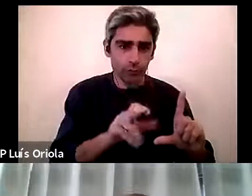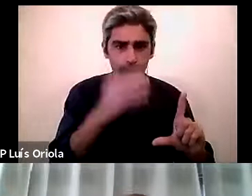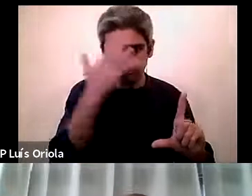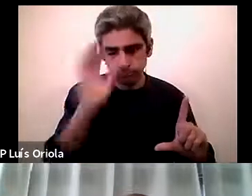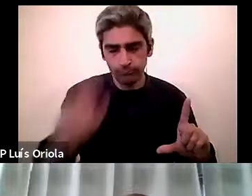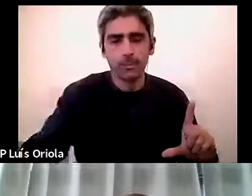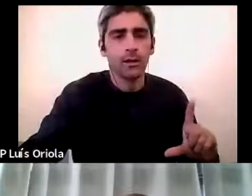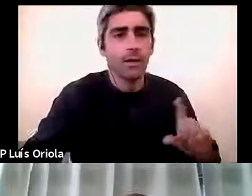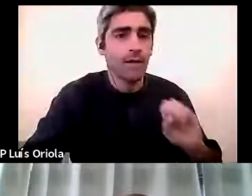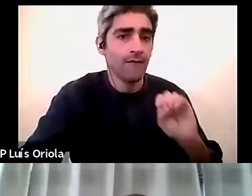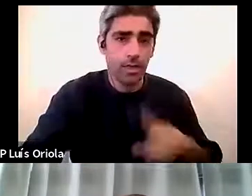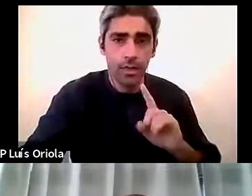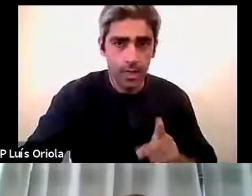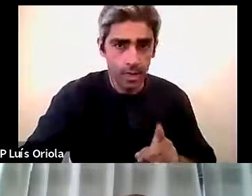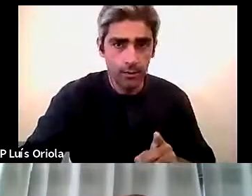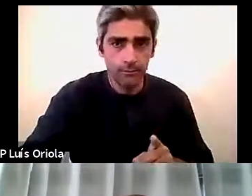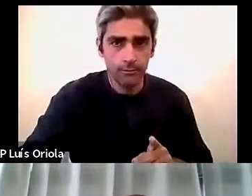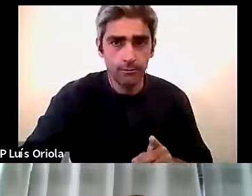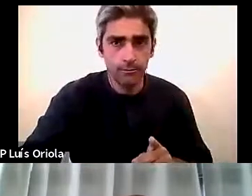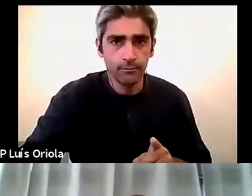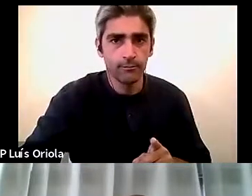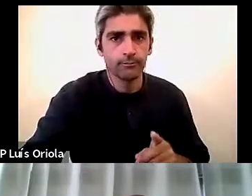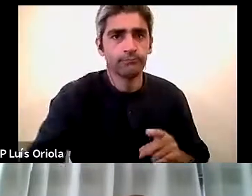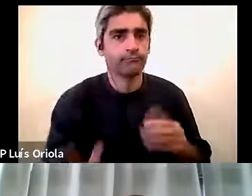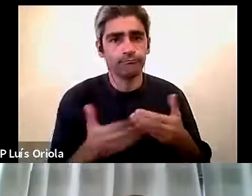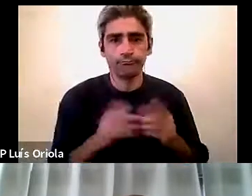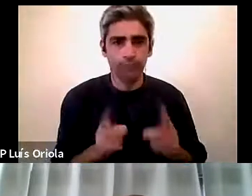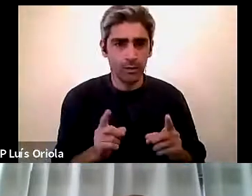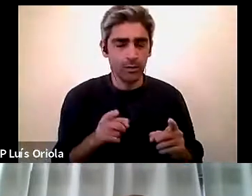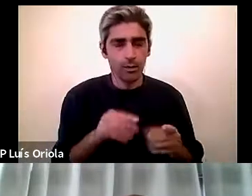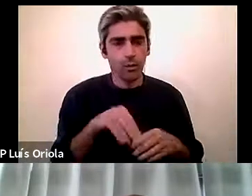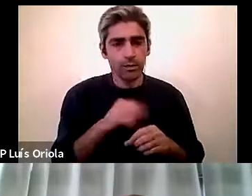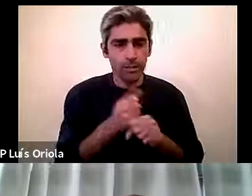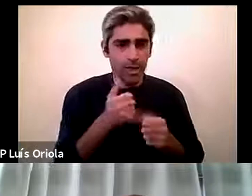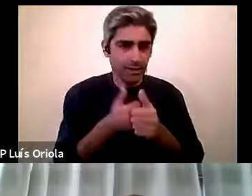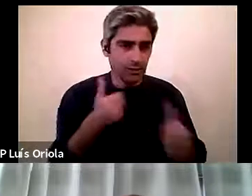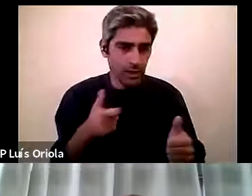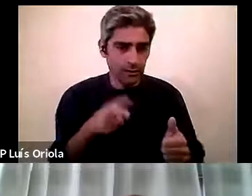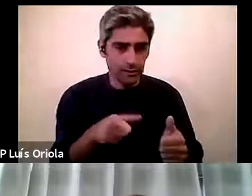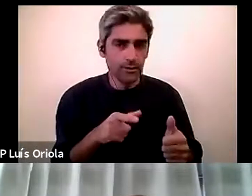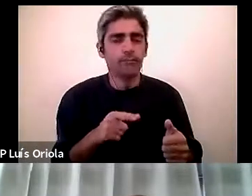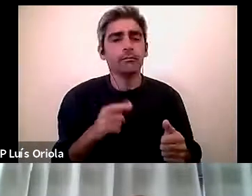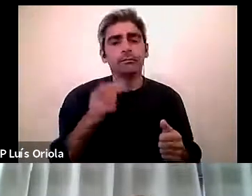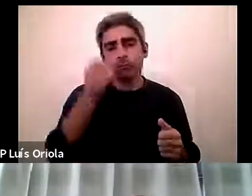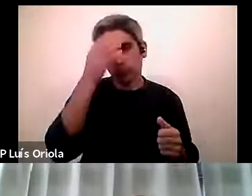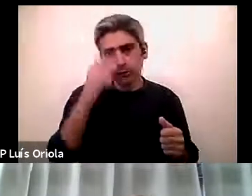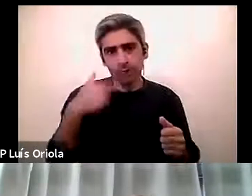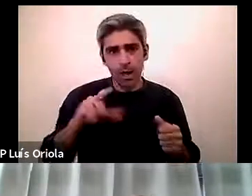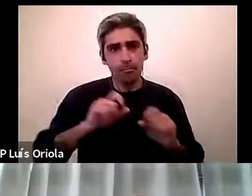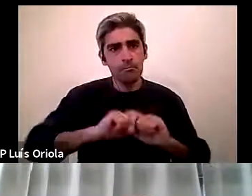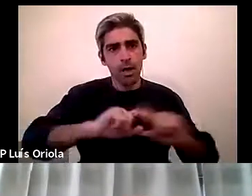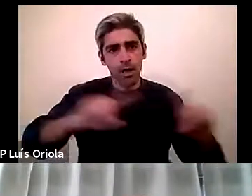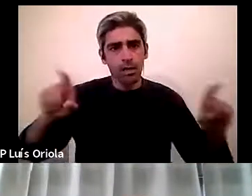Damos então por encerrada a sessão sobre a experimentação e colaboração no contexto do trabalho à distância. Relembrar que enviaremos os